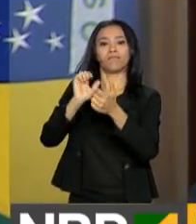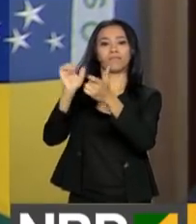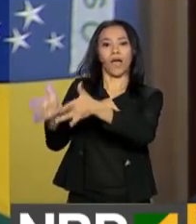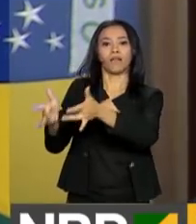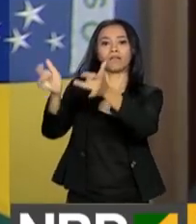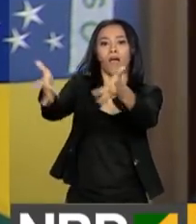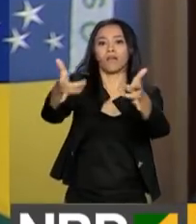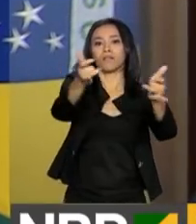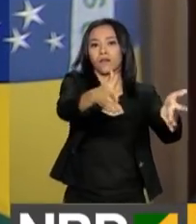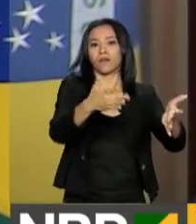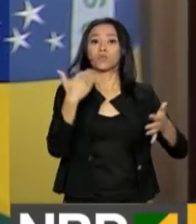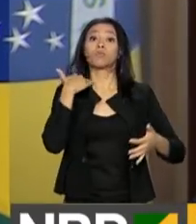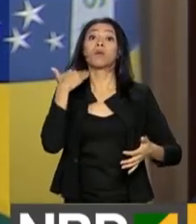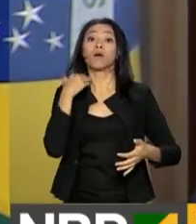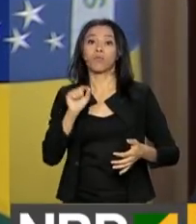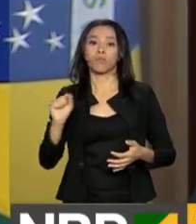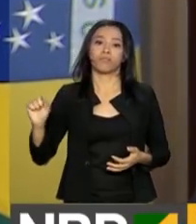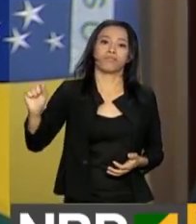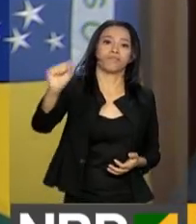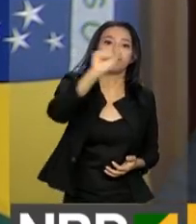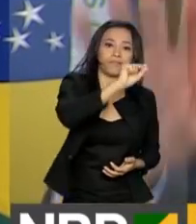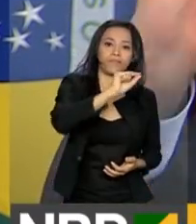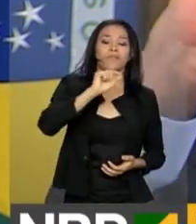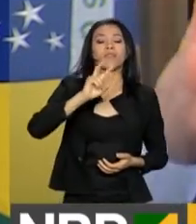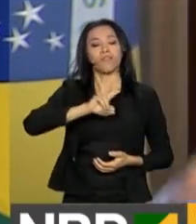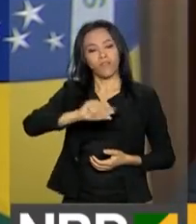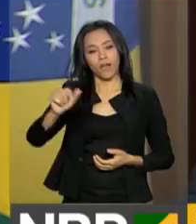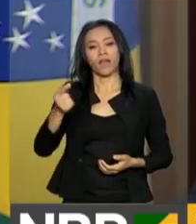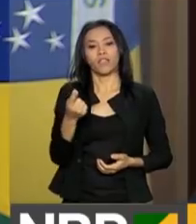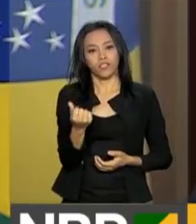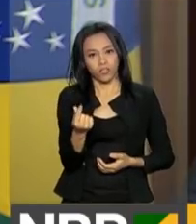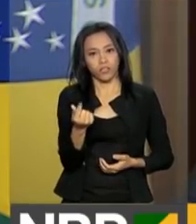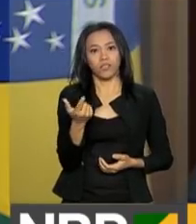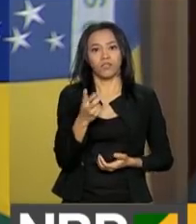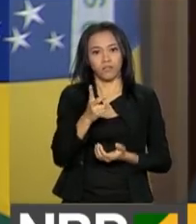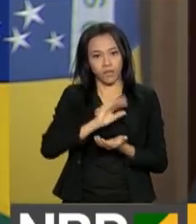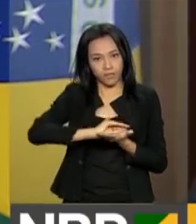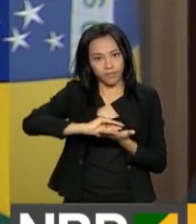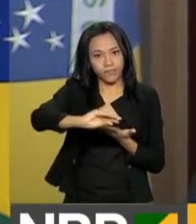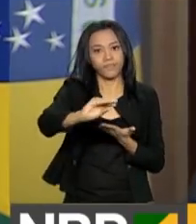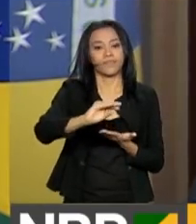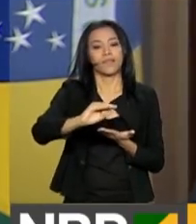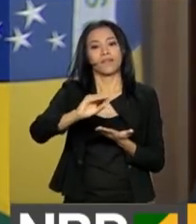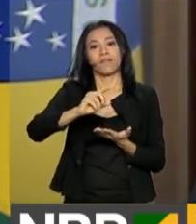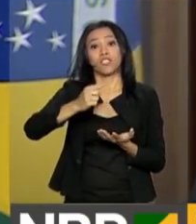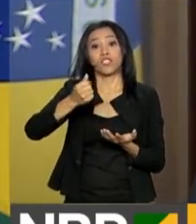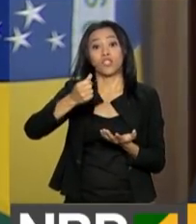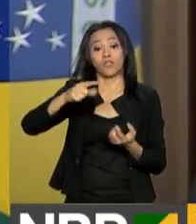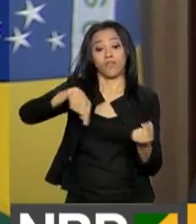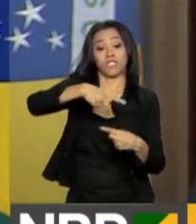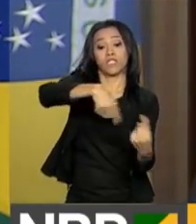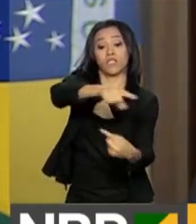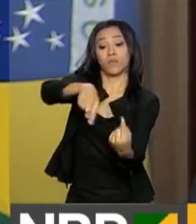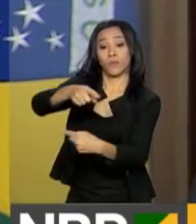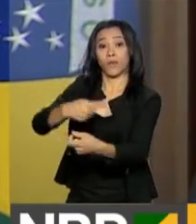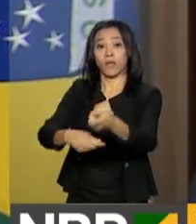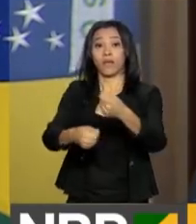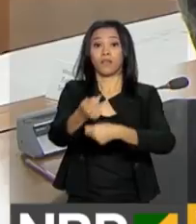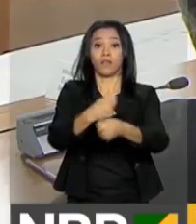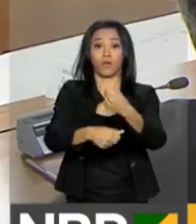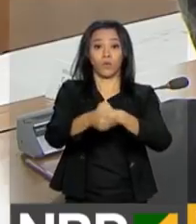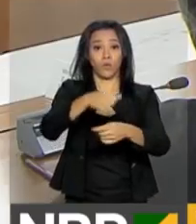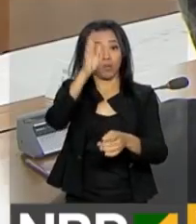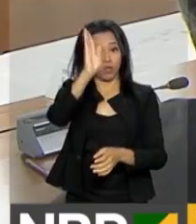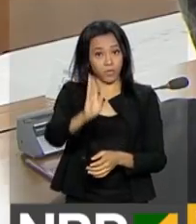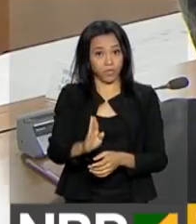do nosso presidente que aparece ele vai liberar esses recursos aí pra fazer circular na economia brasileira